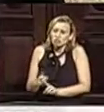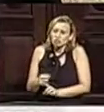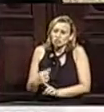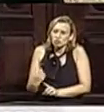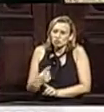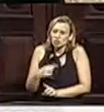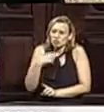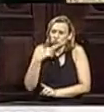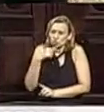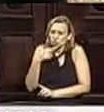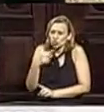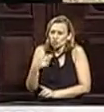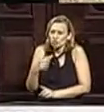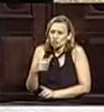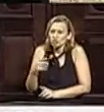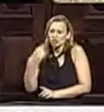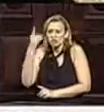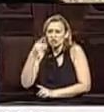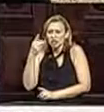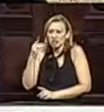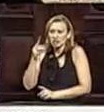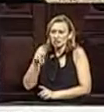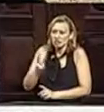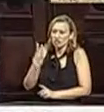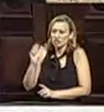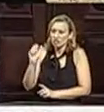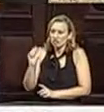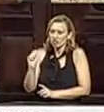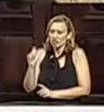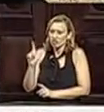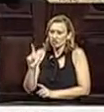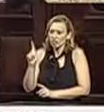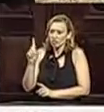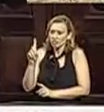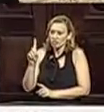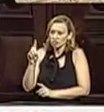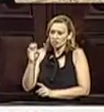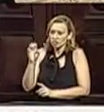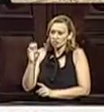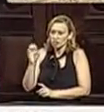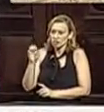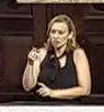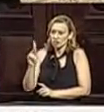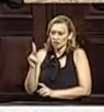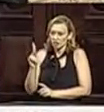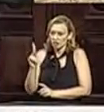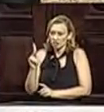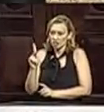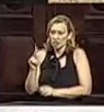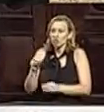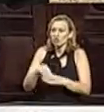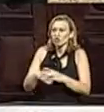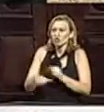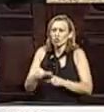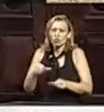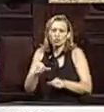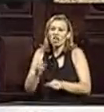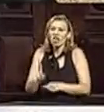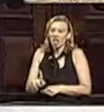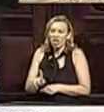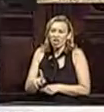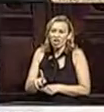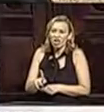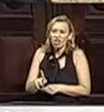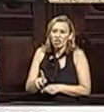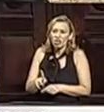voto do deputado Valdec, e o que me motivaria hoje, se esse projeto entrar em votação, é votar contra, é por